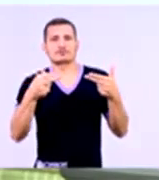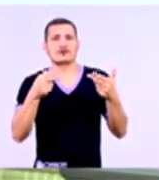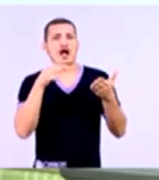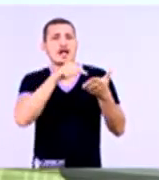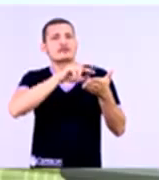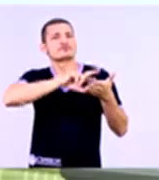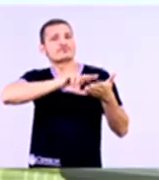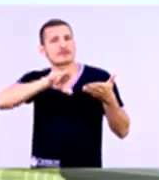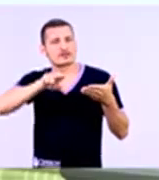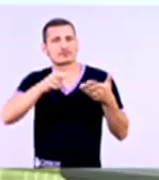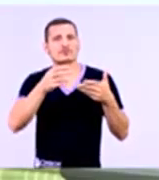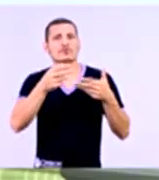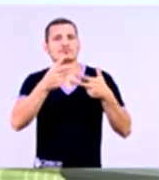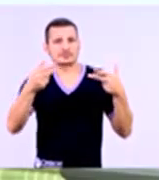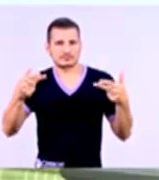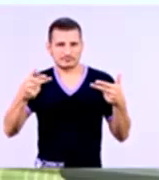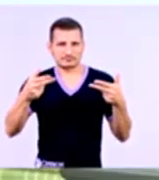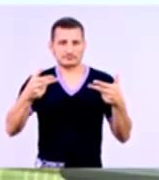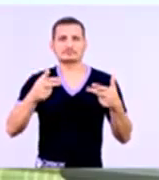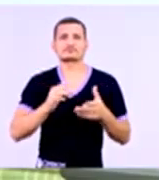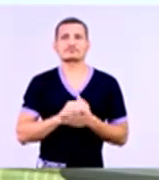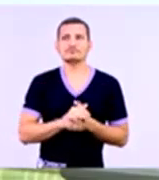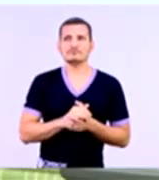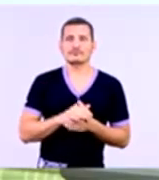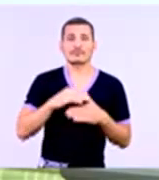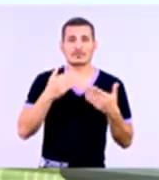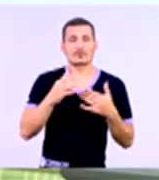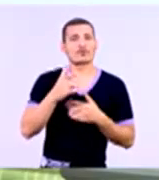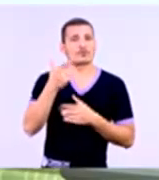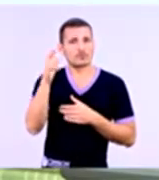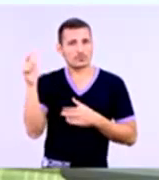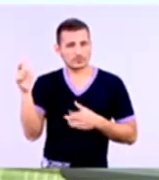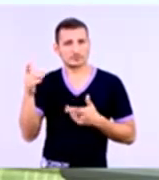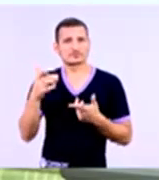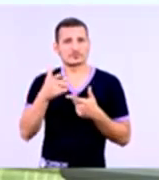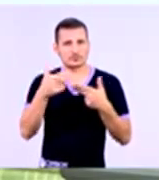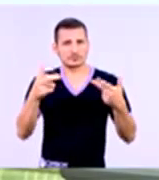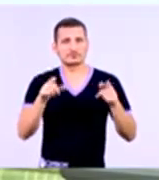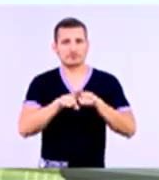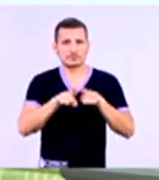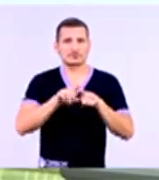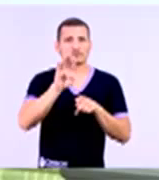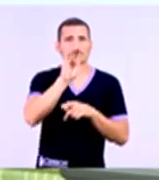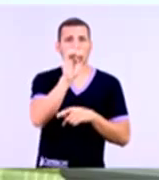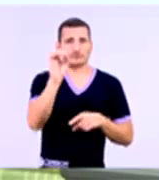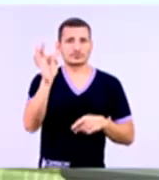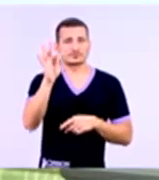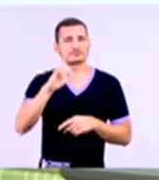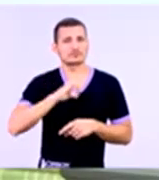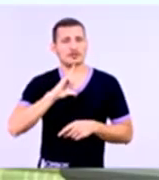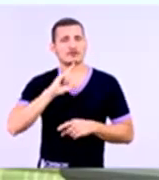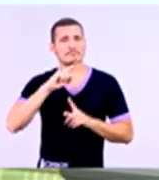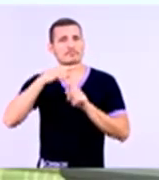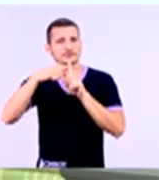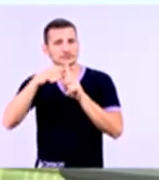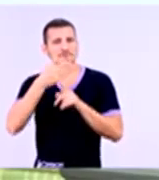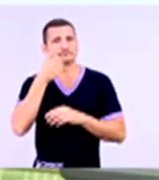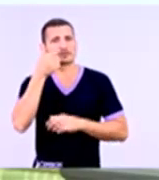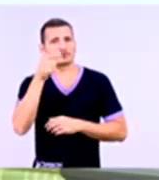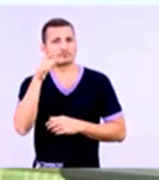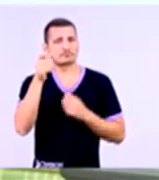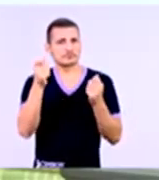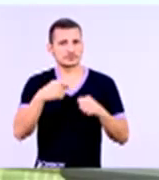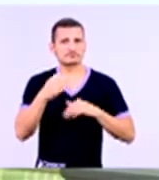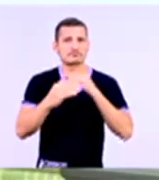de dispositivos. Então, além de outras funcionalidades, o Bootstrap traz esse benefício, permitindo que você possa